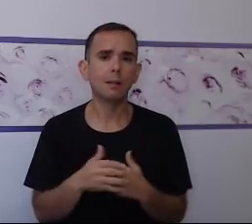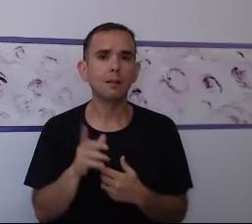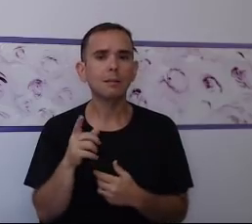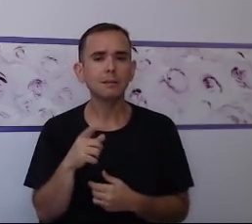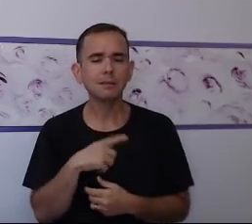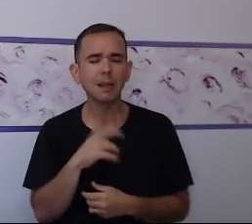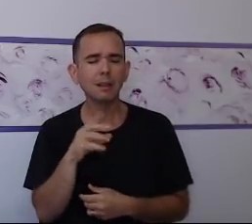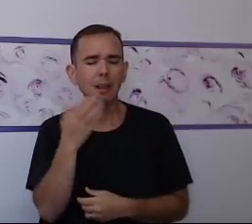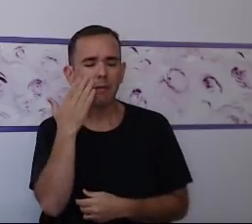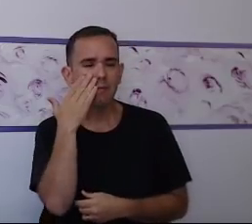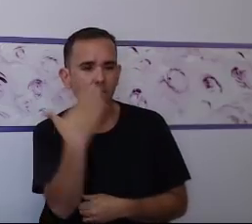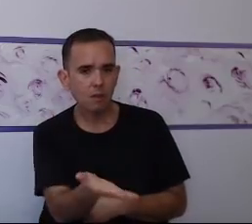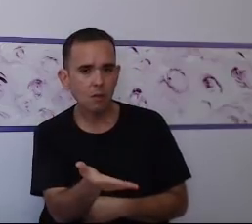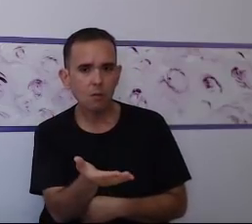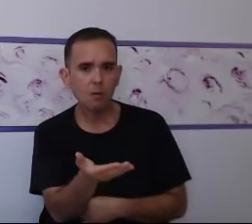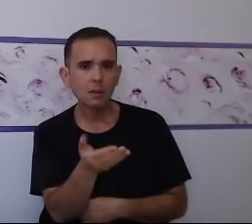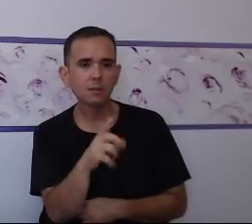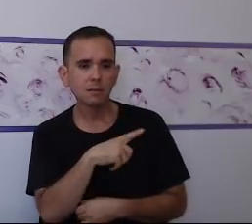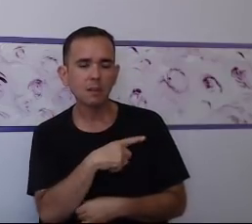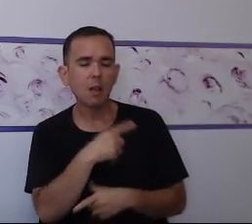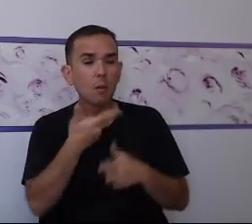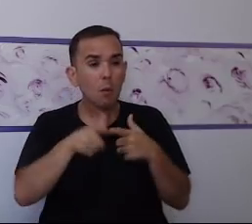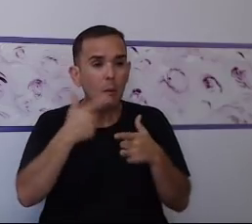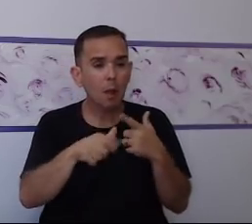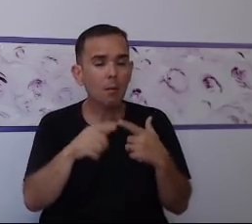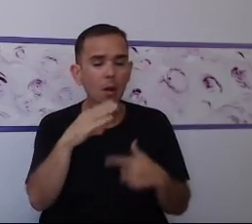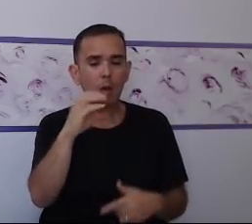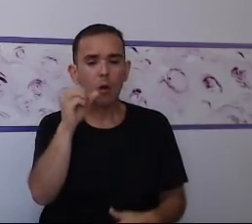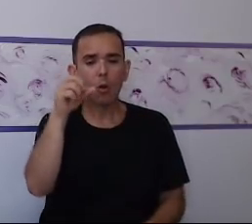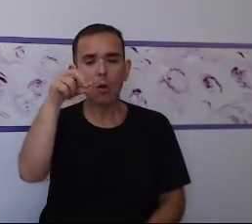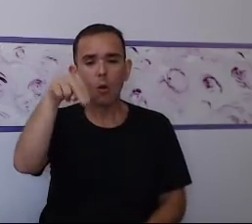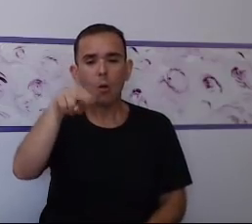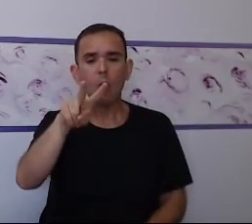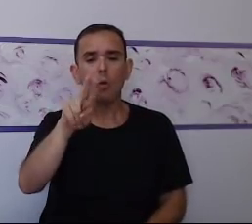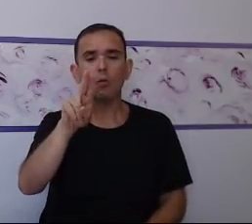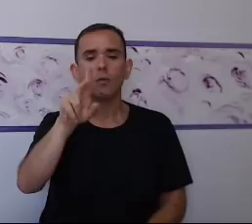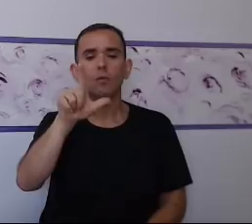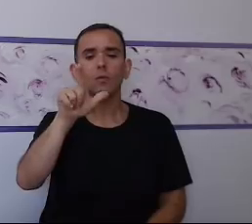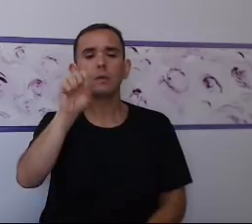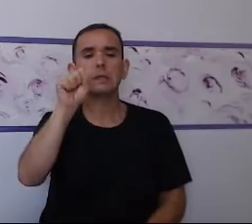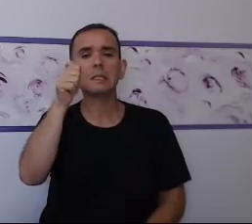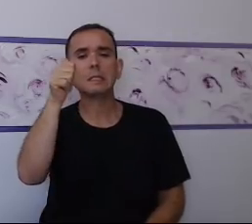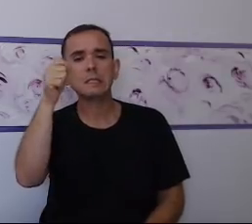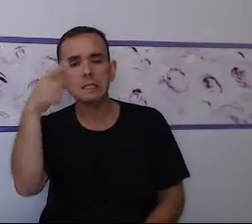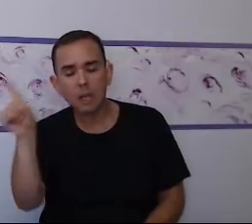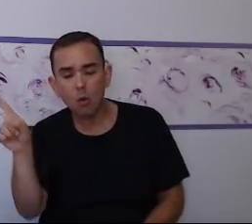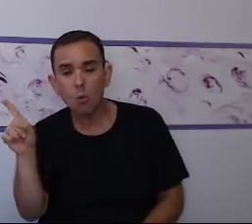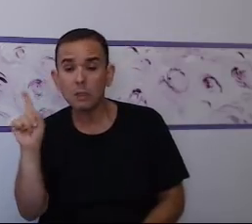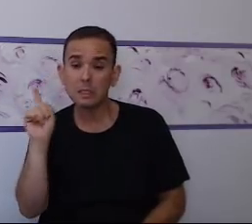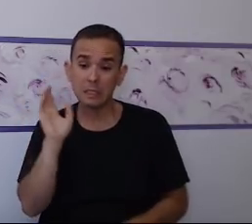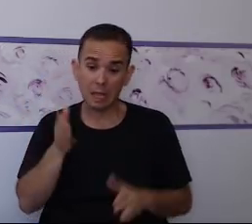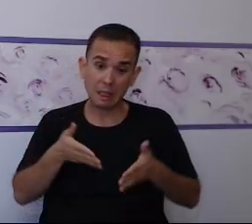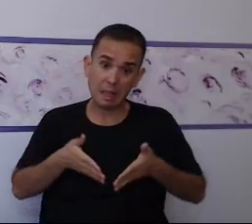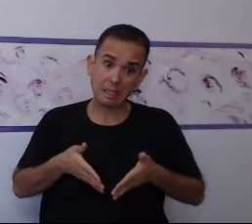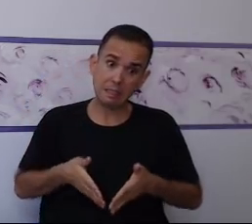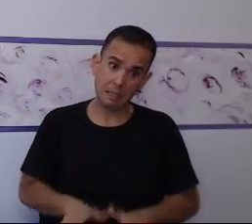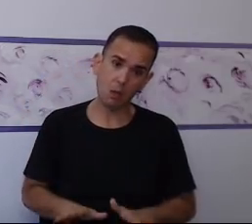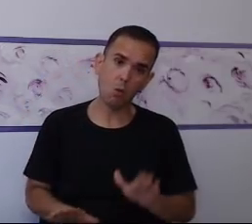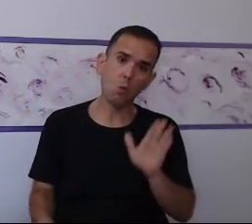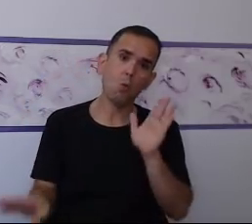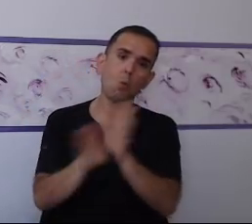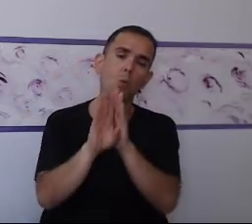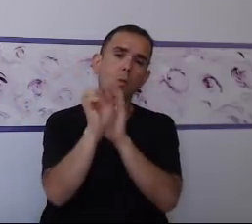tem predisposição a ter crises convulsivas ou até mesmo já nasceu com a epilepsia, já veio com laudo de